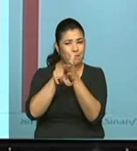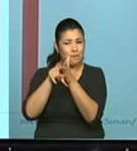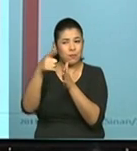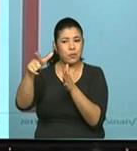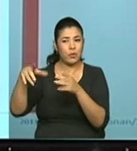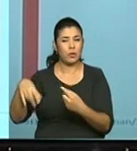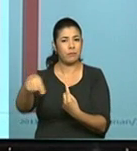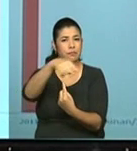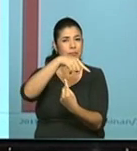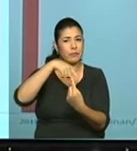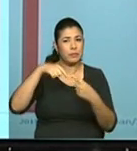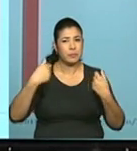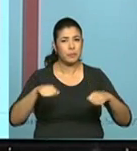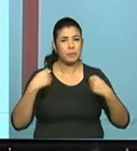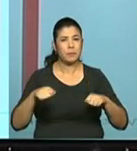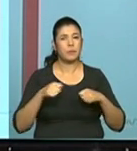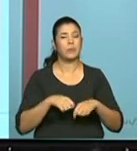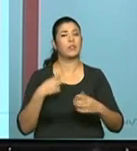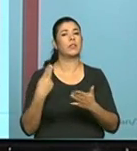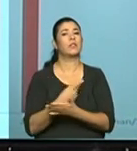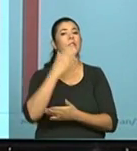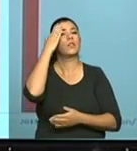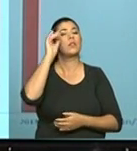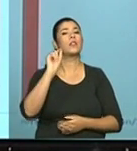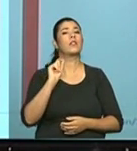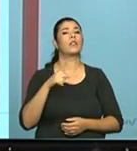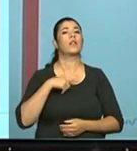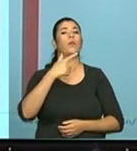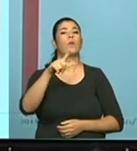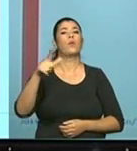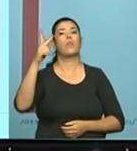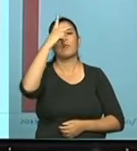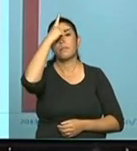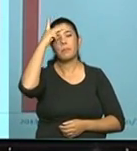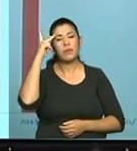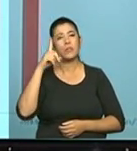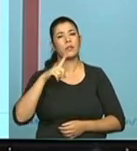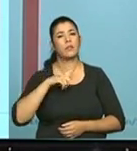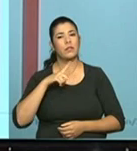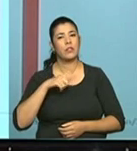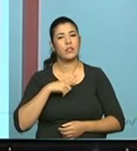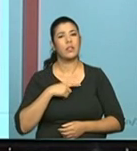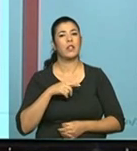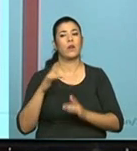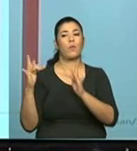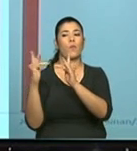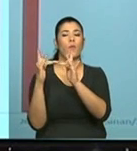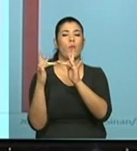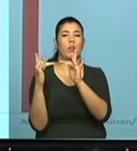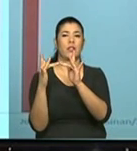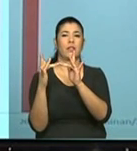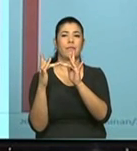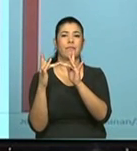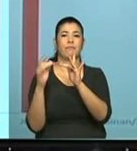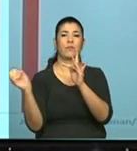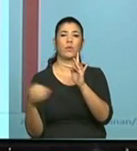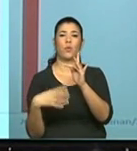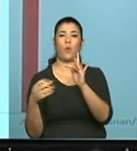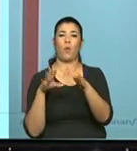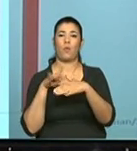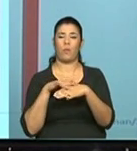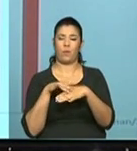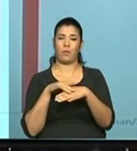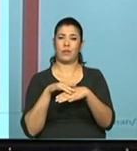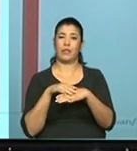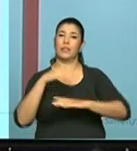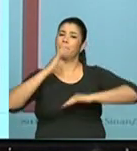de vigilância epidemiológica, porque nós sabemos que a maioria dos casos está entre os contatos dos casos novos. Então,